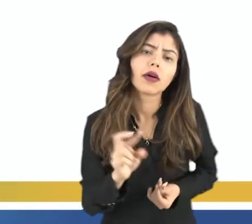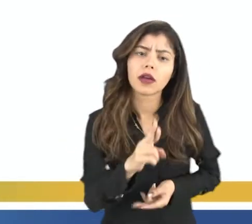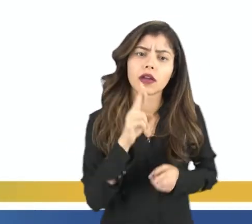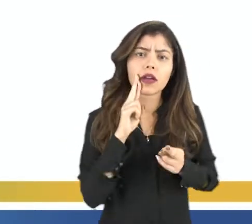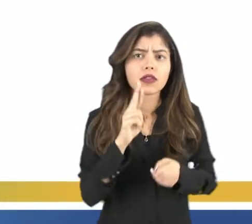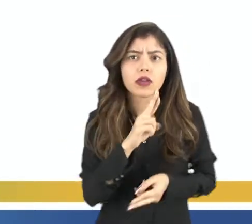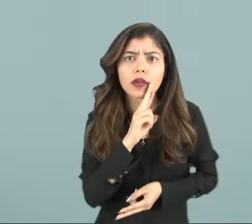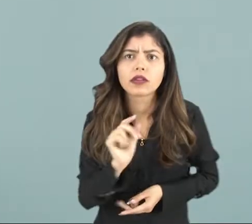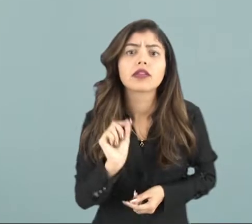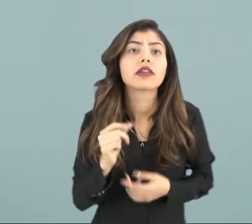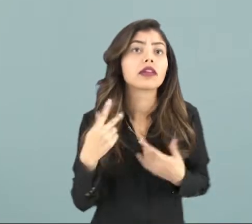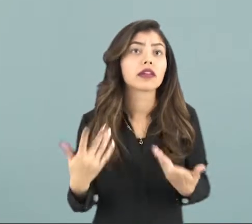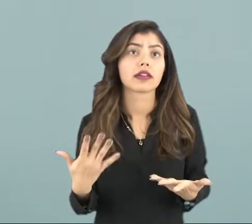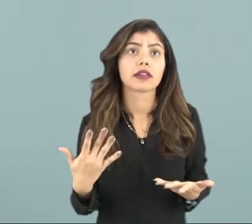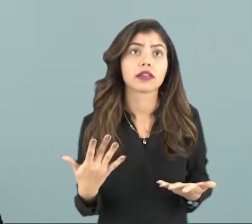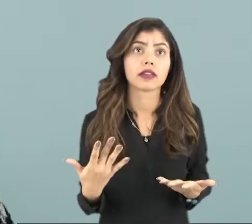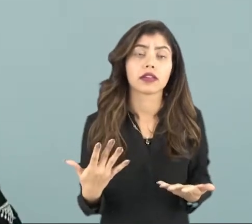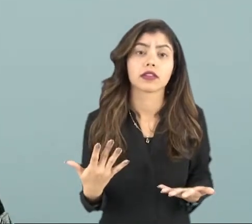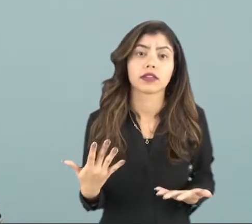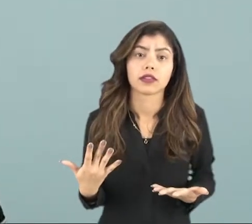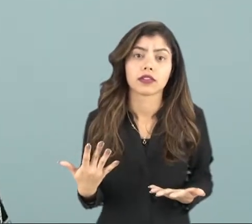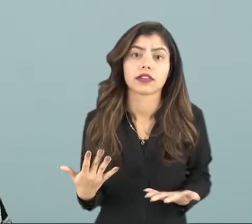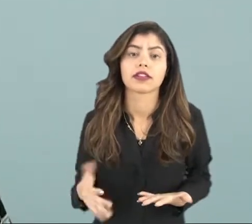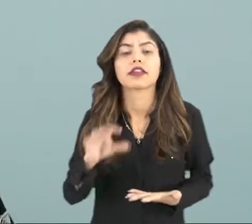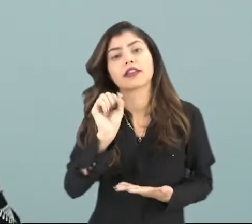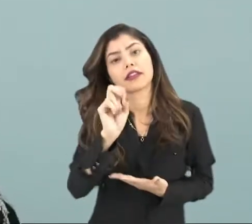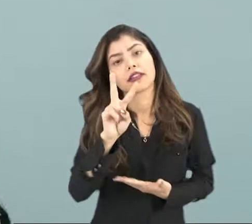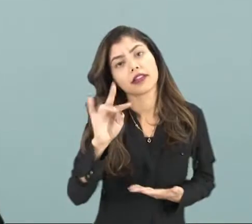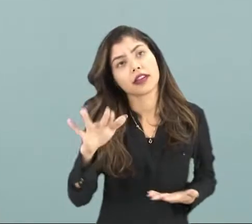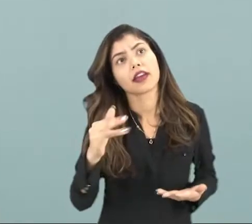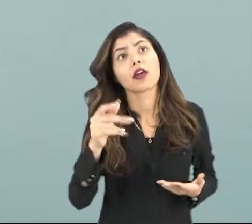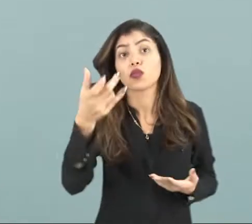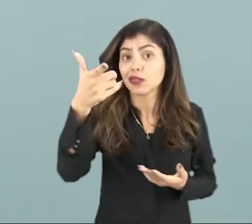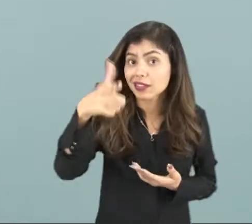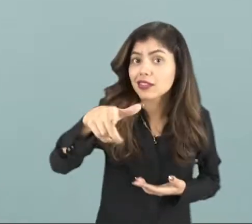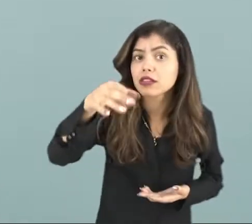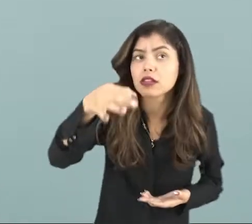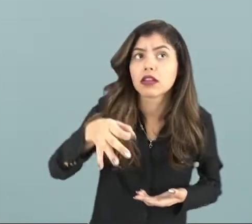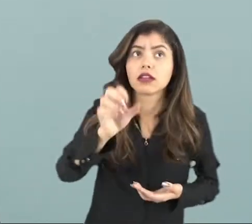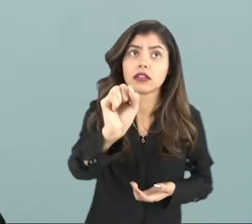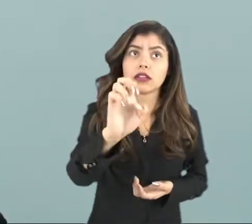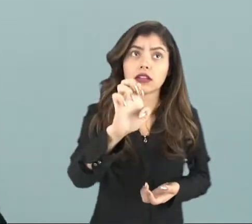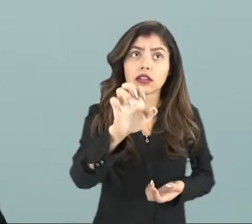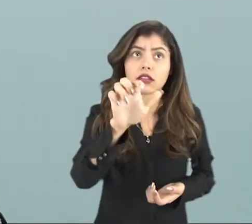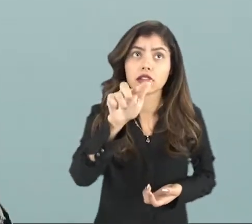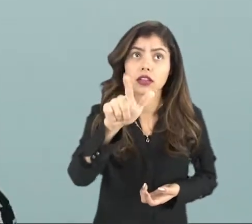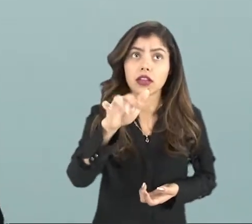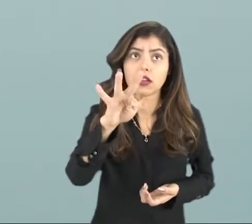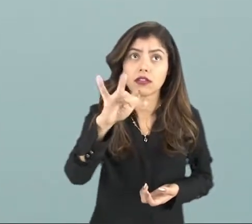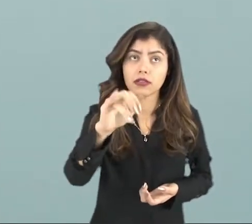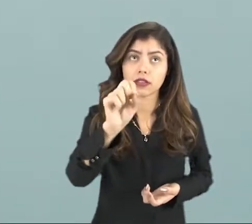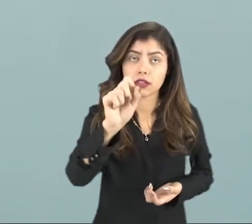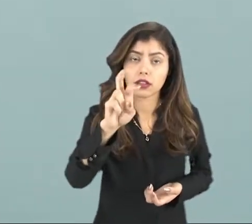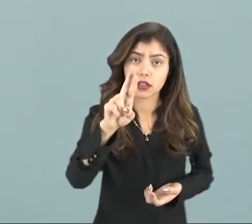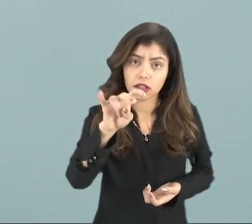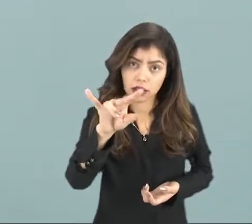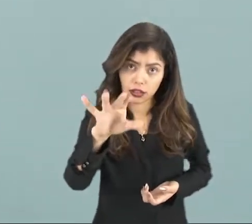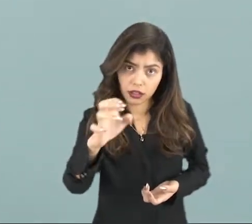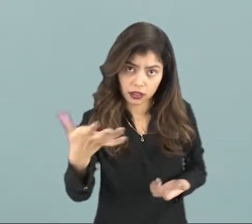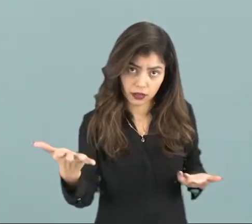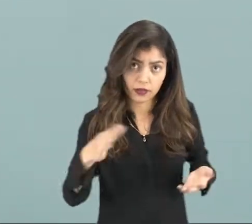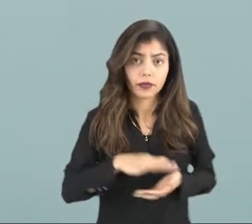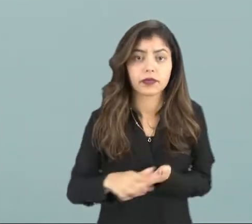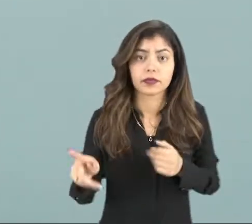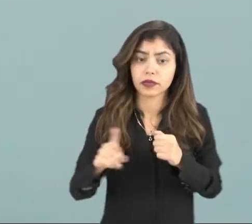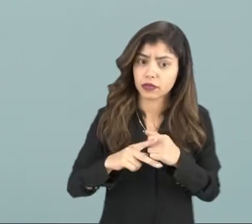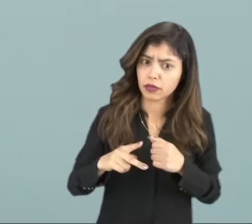tem muita gente que fala errado, né? Serve, mas o correto é falar self-service. Claro que a gente não vai falar com essa